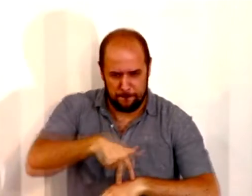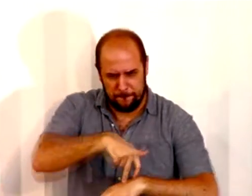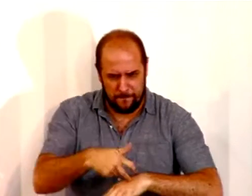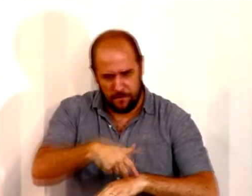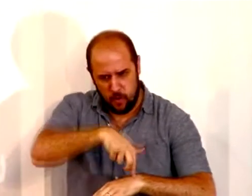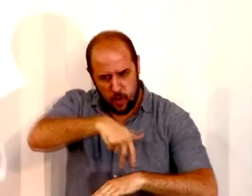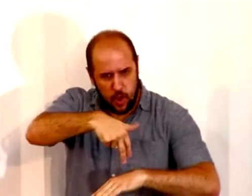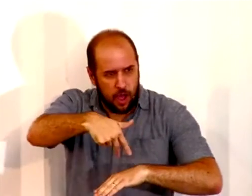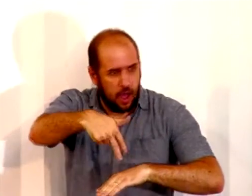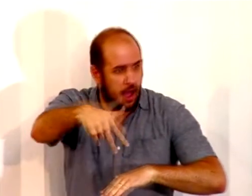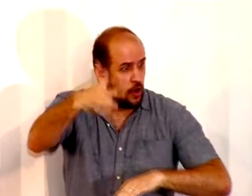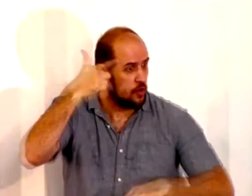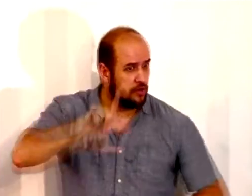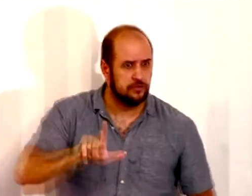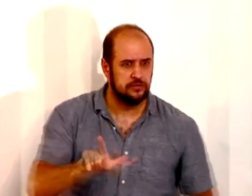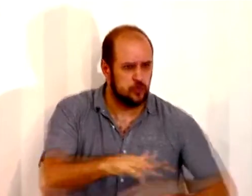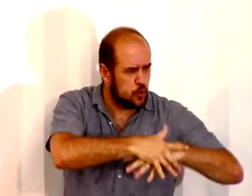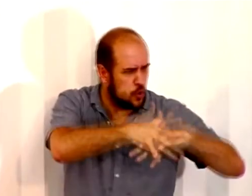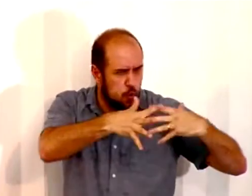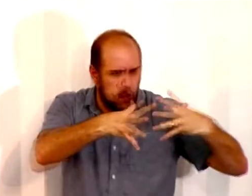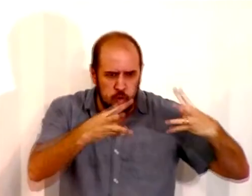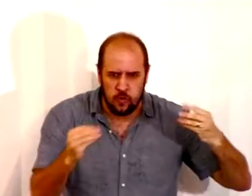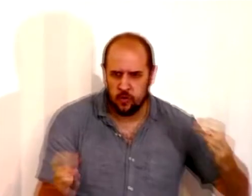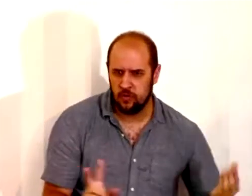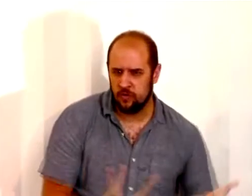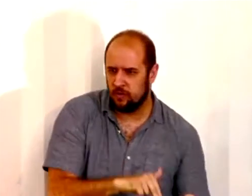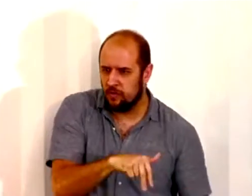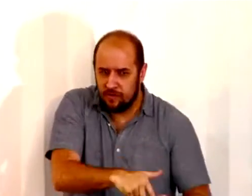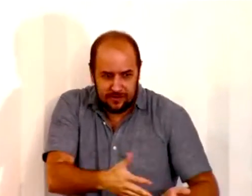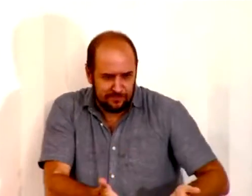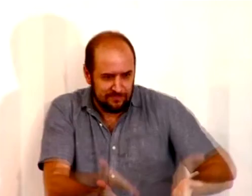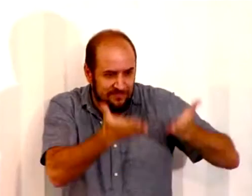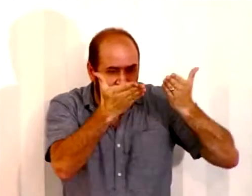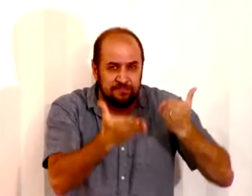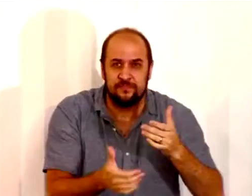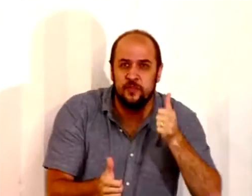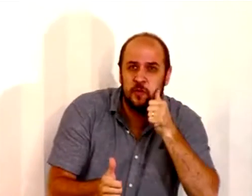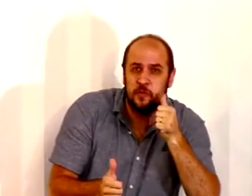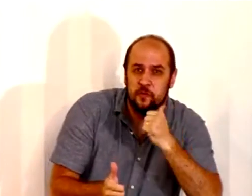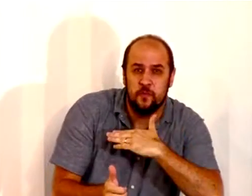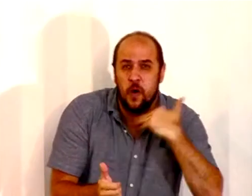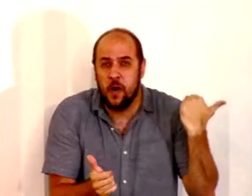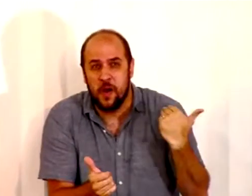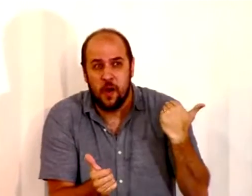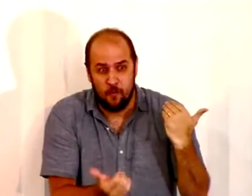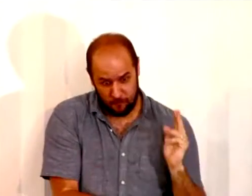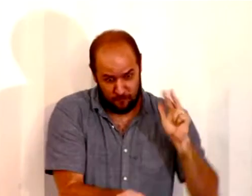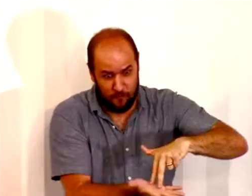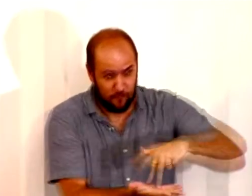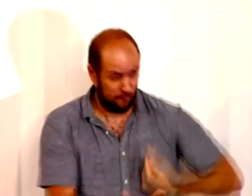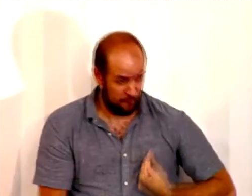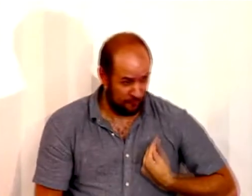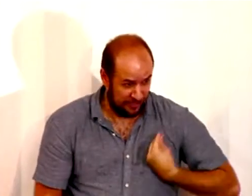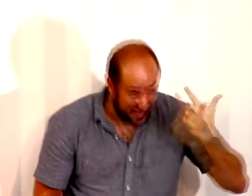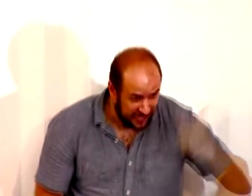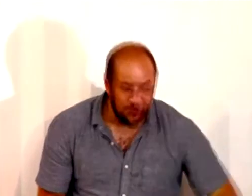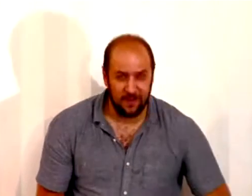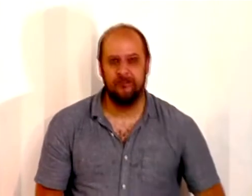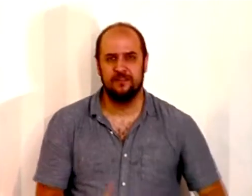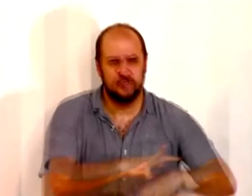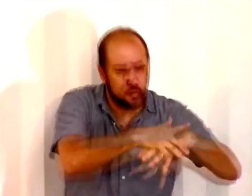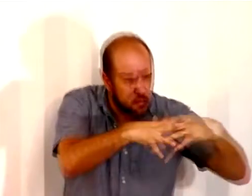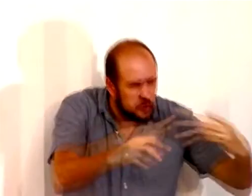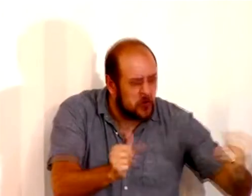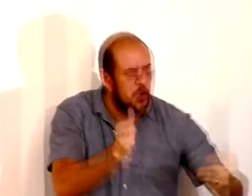curou os leprosos, o Deus que pôde ressuscitar como a filha de Jairo, como Lázaro, é o Senhor que pega aquela mulher